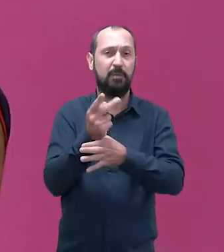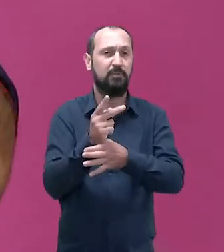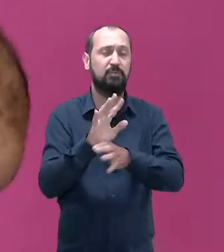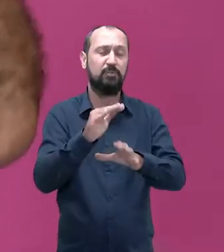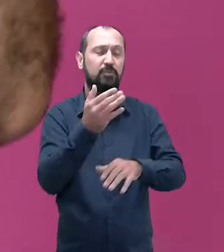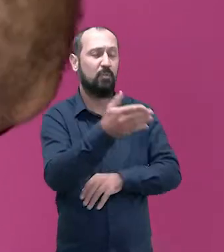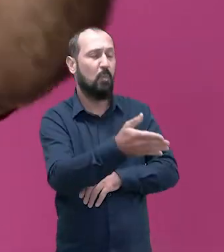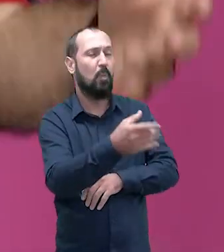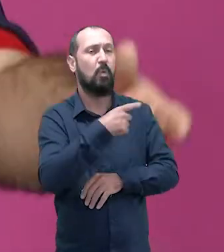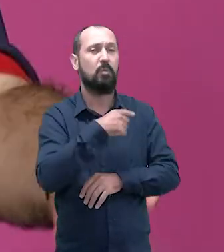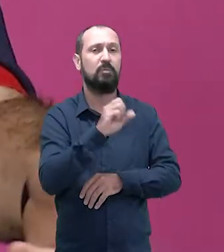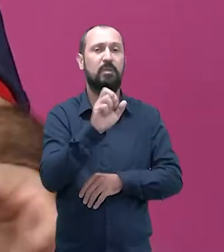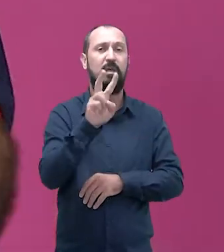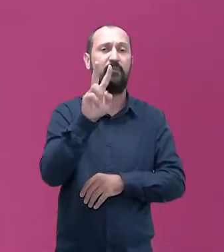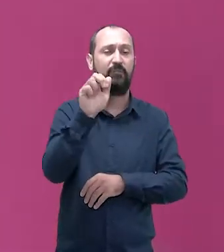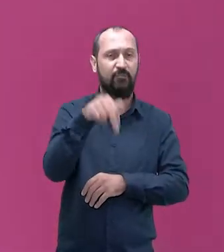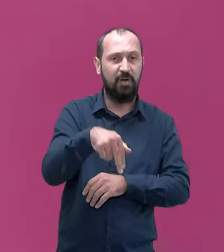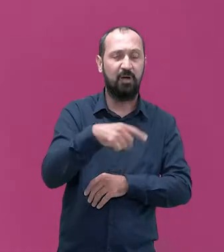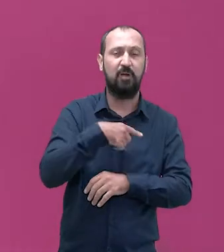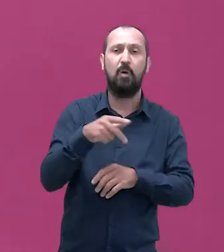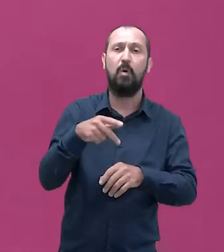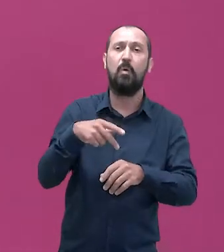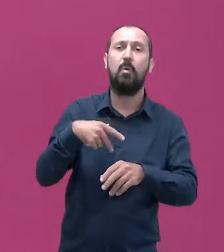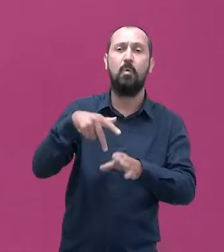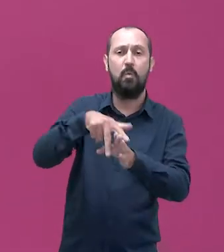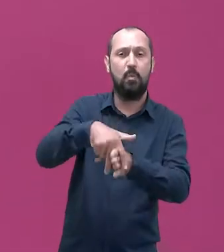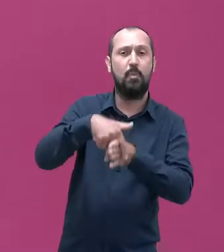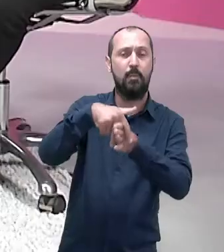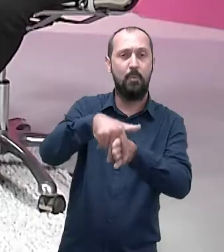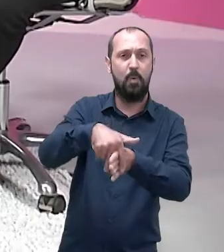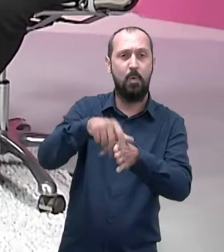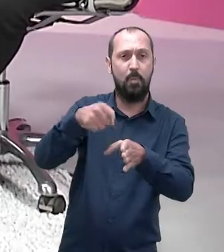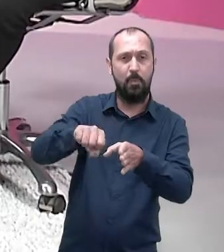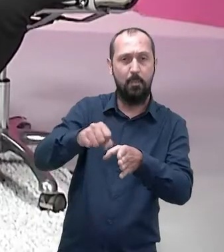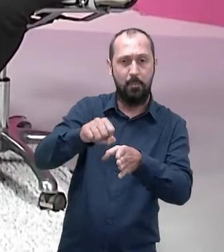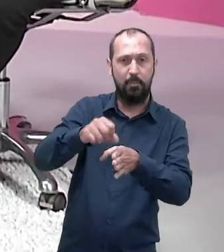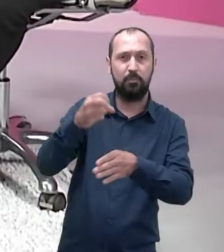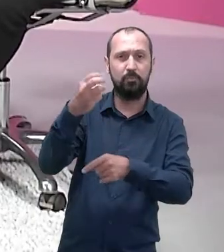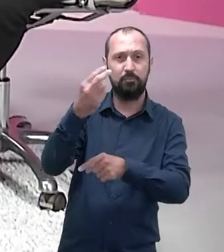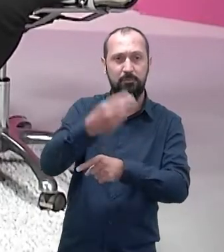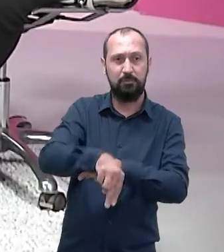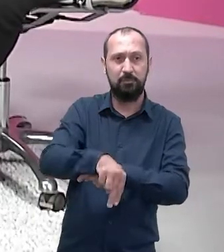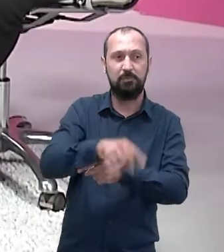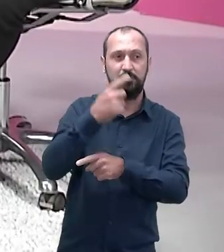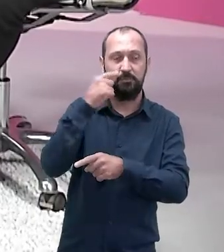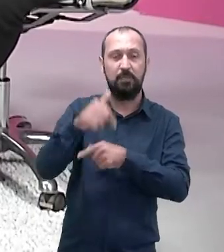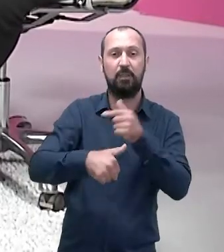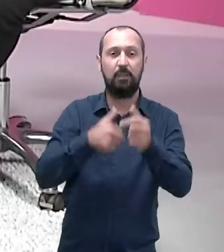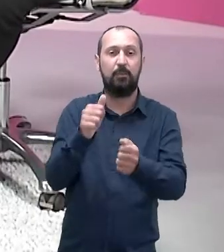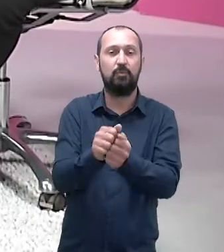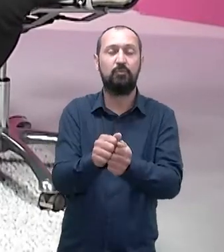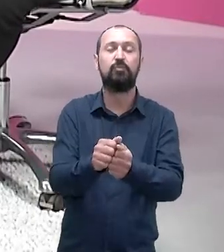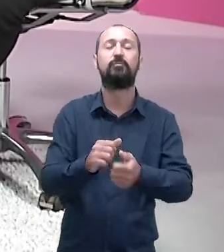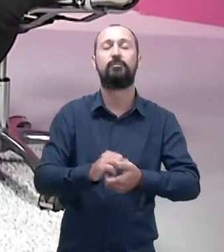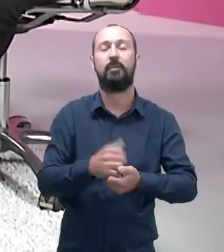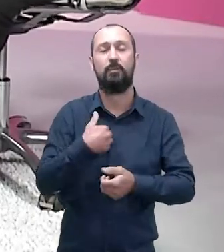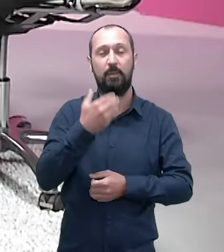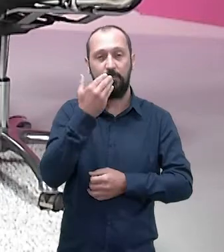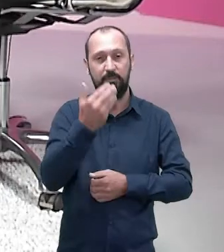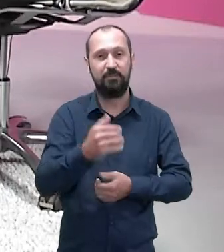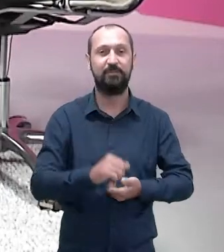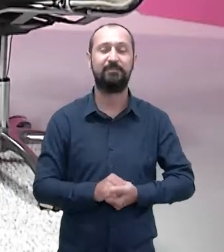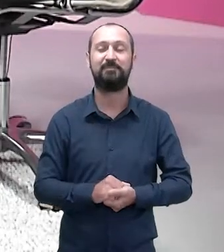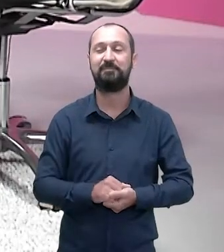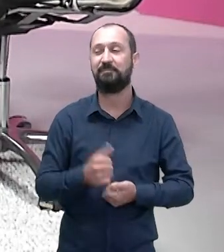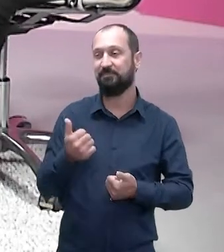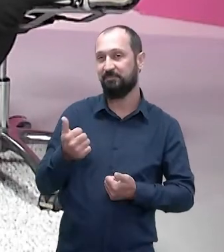faz aplicativo, nem com o colega do van, nem com o mototaxista. Nós somos parceiros do trânsito e nós temos que andar e caminhar juntos. é